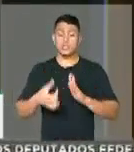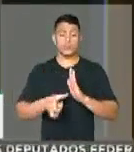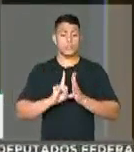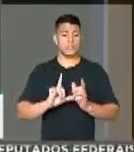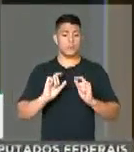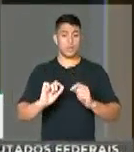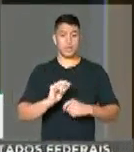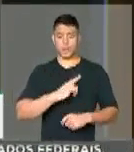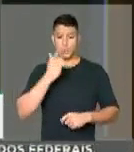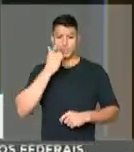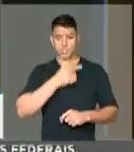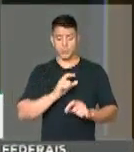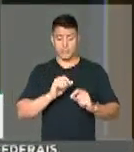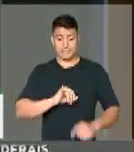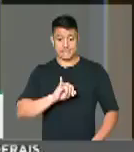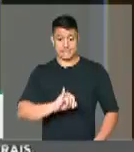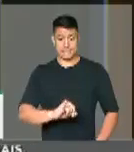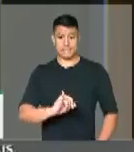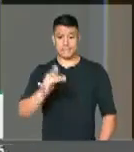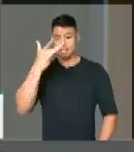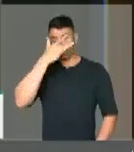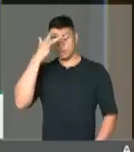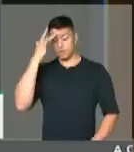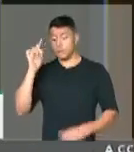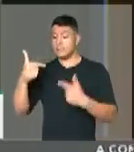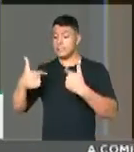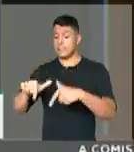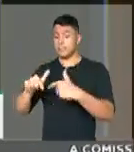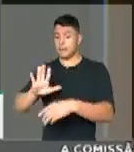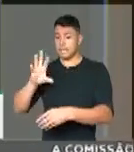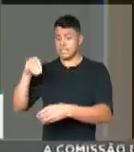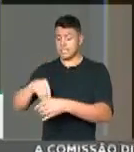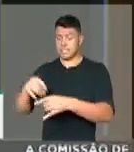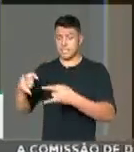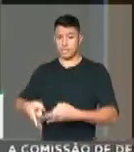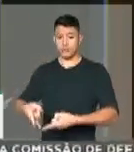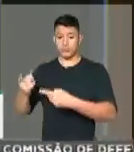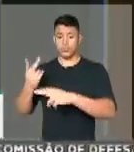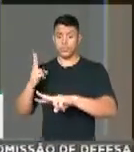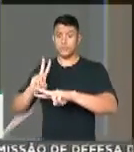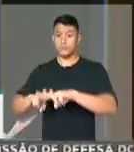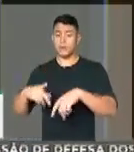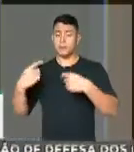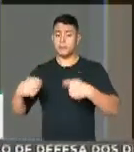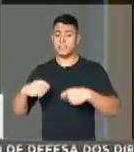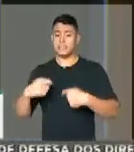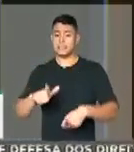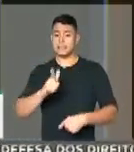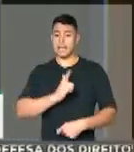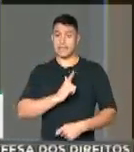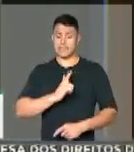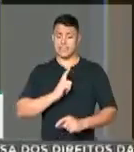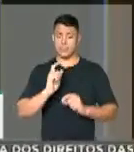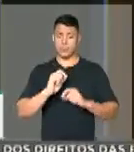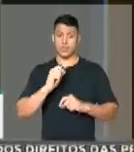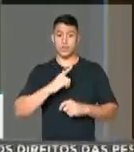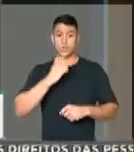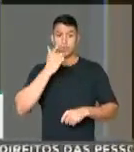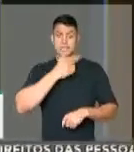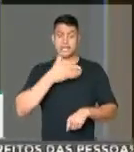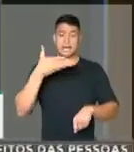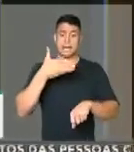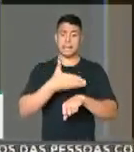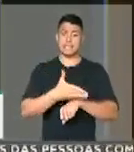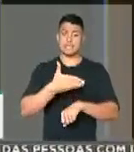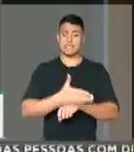é garantir a quem trabalha na unidade prisional o acesso ao mínimo nacional, diferente do que está na Lei de Execuções Penais,